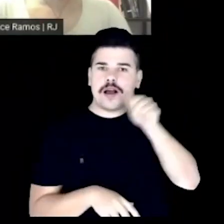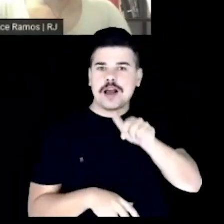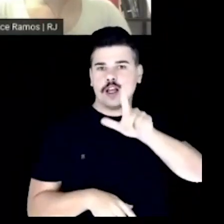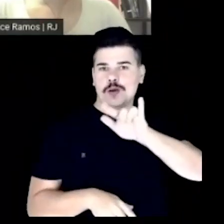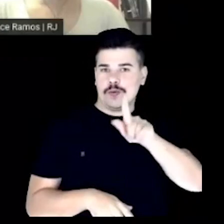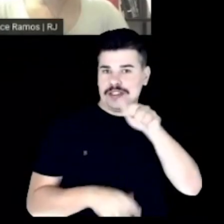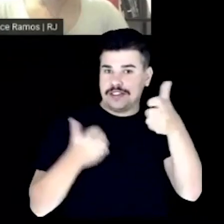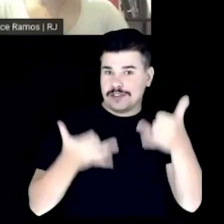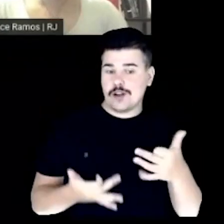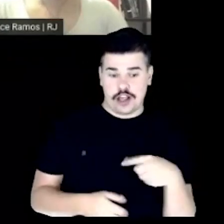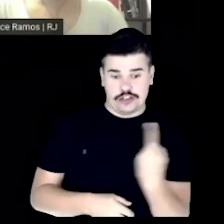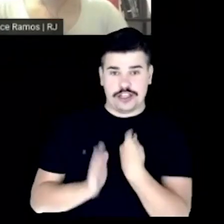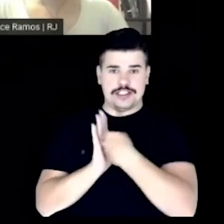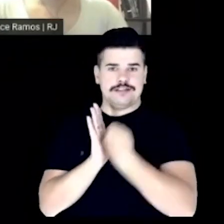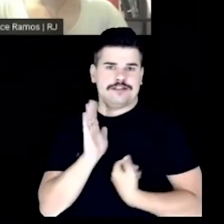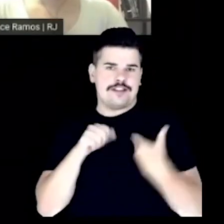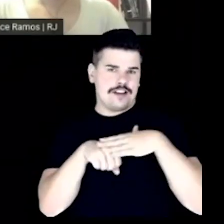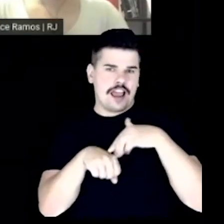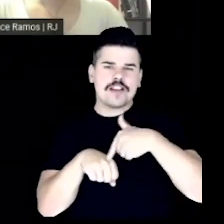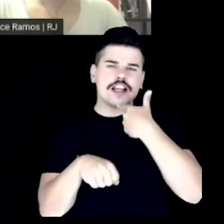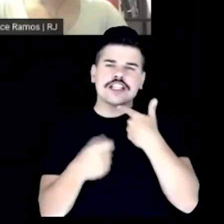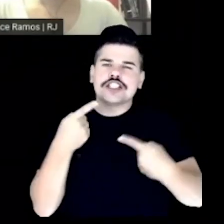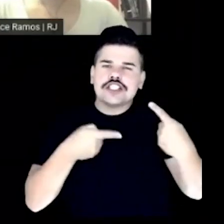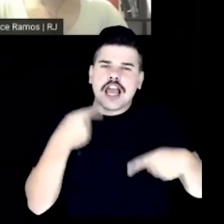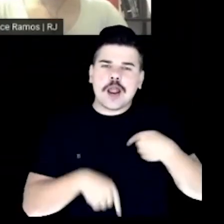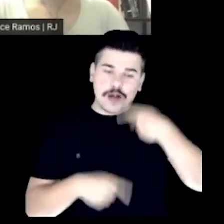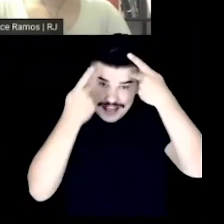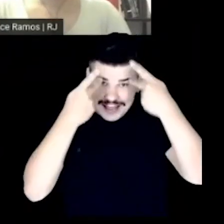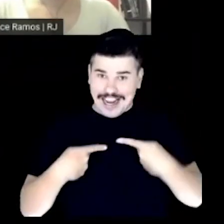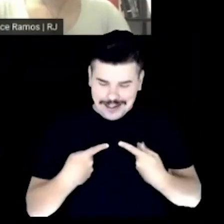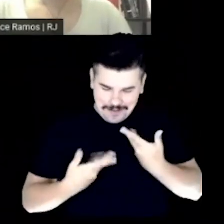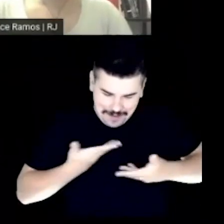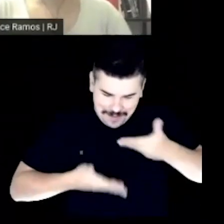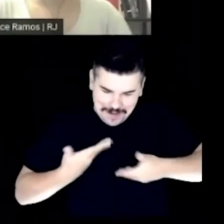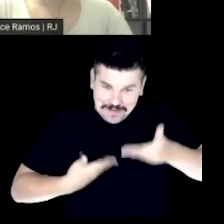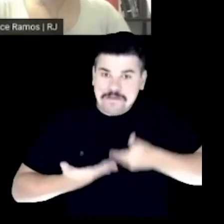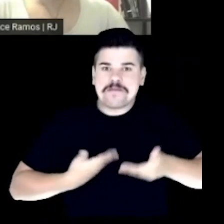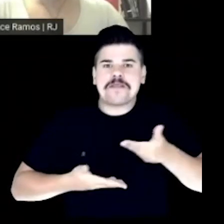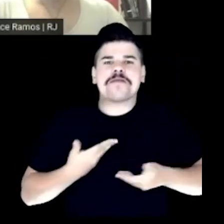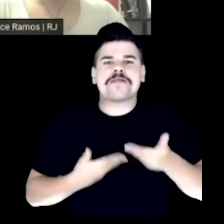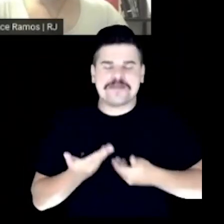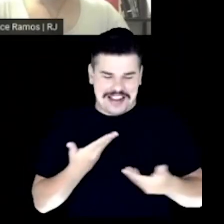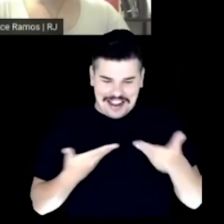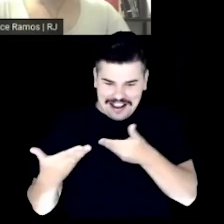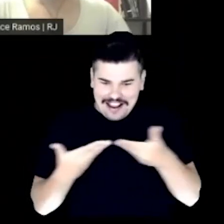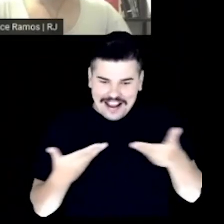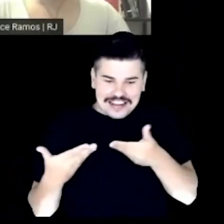fala da Luísa, que essa questão que a gente escreve, essa questão do diálogo interior que a gente tem conosco muitas